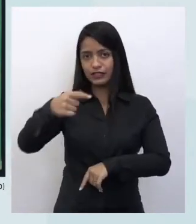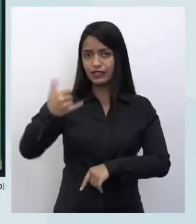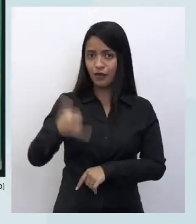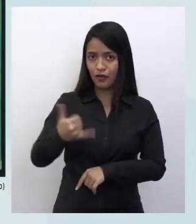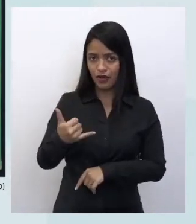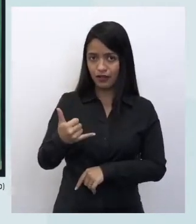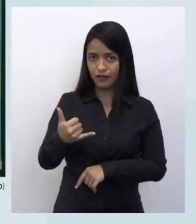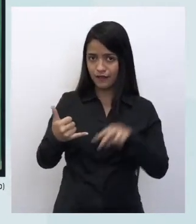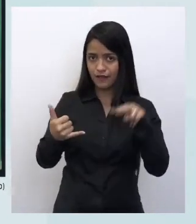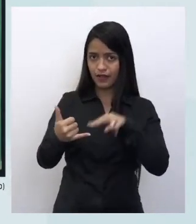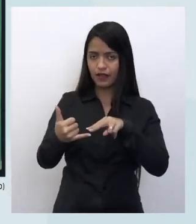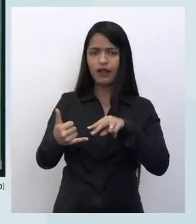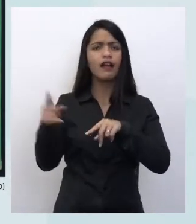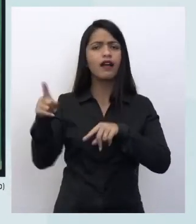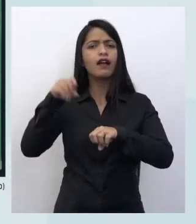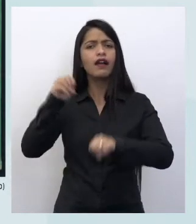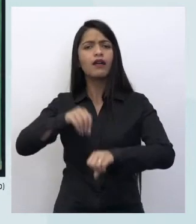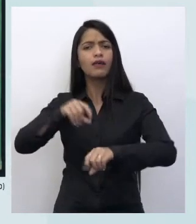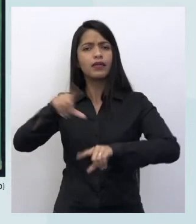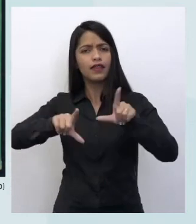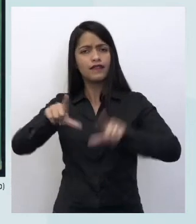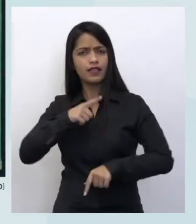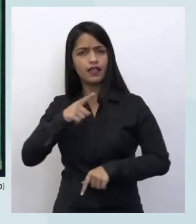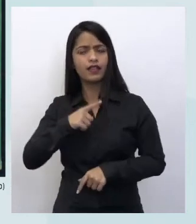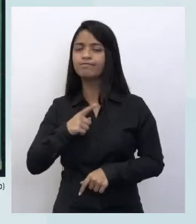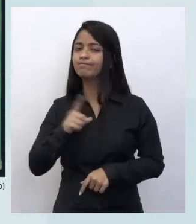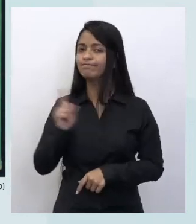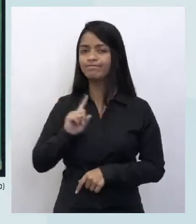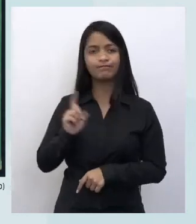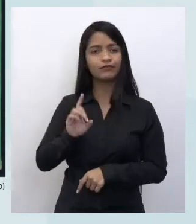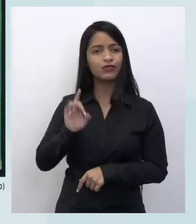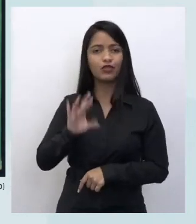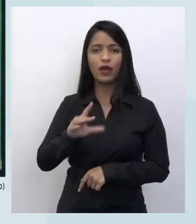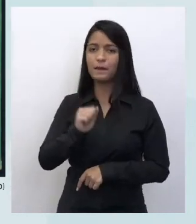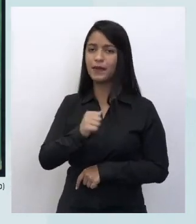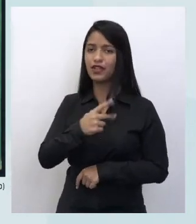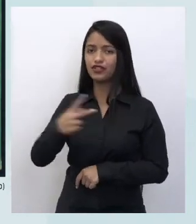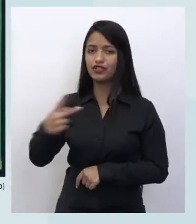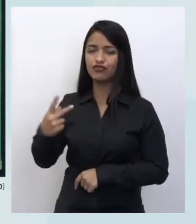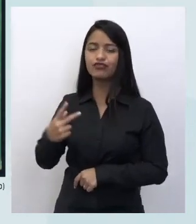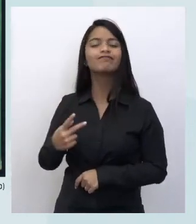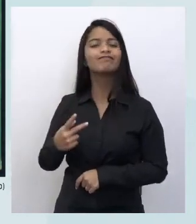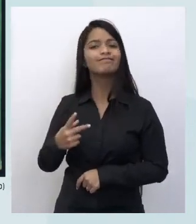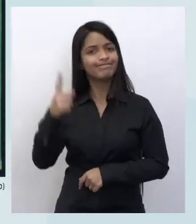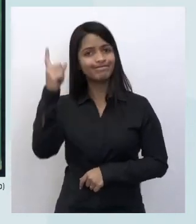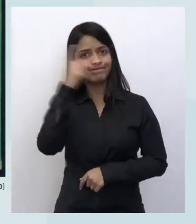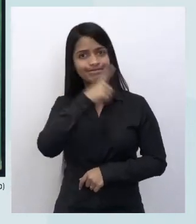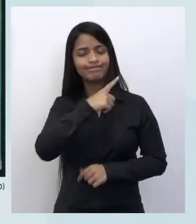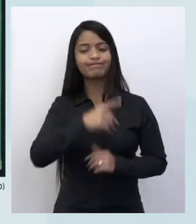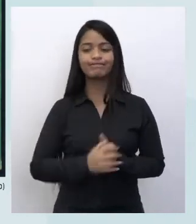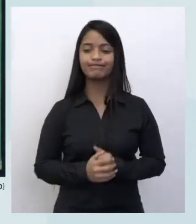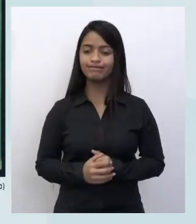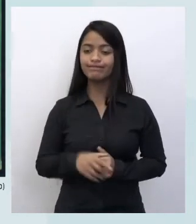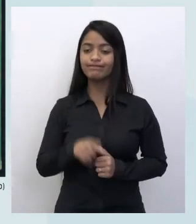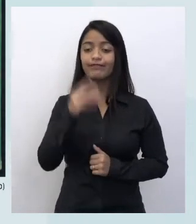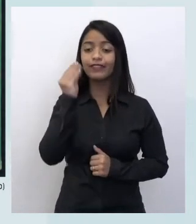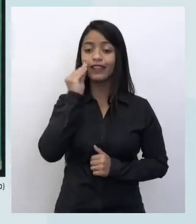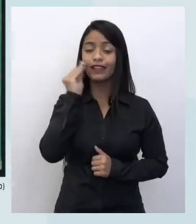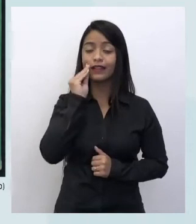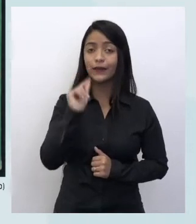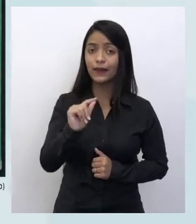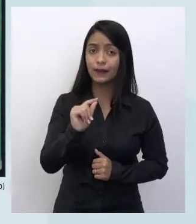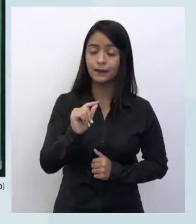passando na TV essa aula? Não. Não, né? Tá só pelo PP. Aplicativo, é. Vai ser um pouquinho mais complicado. Tenta retirar do